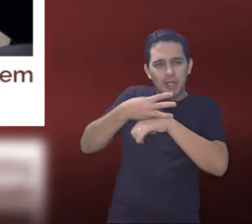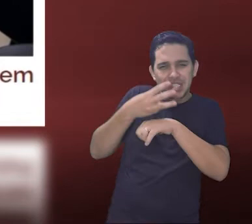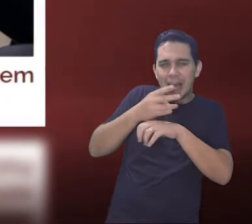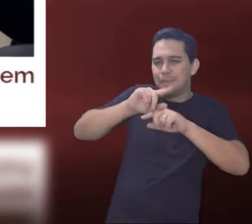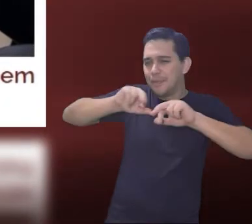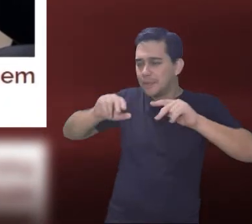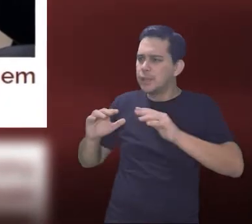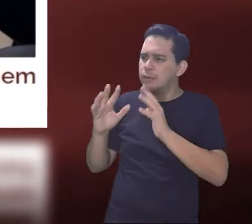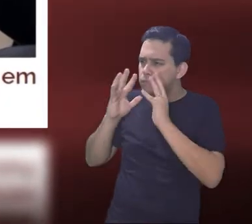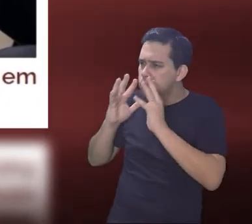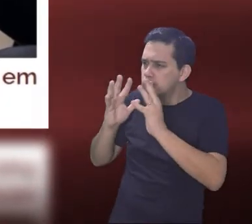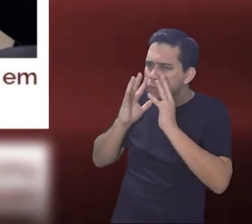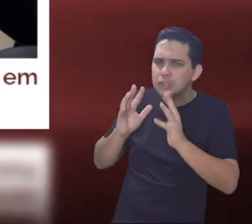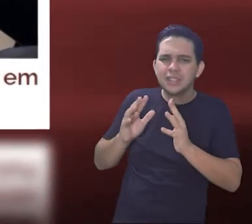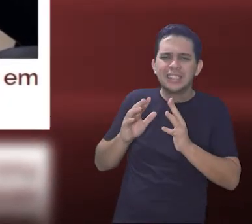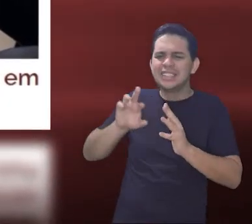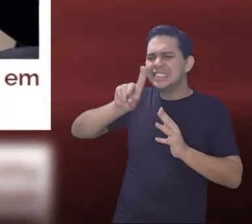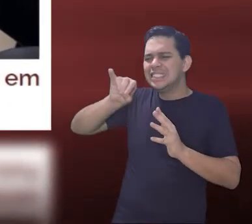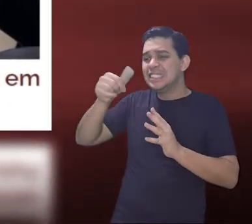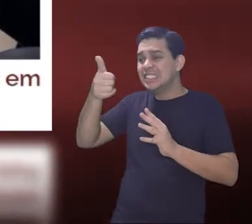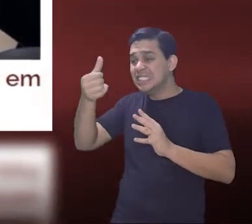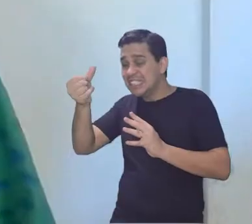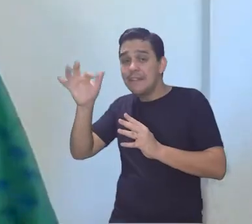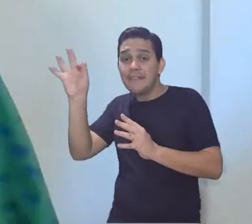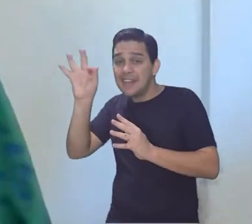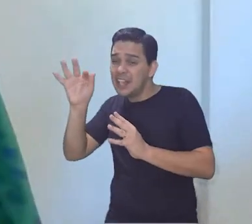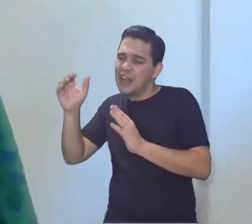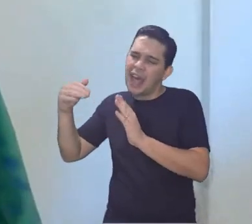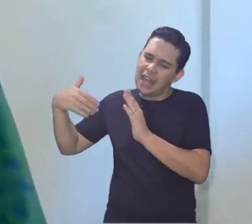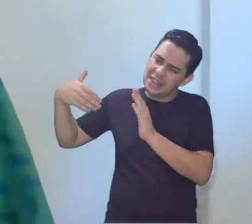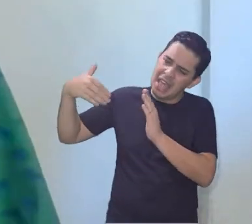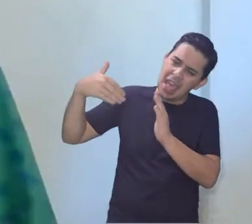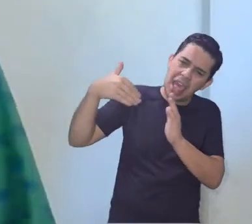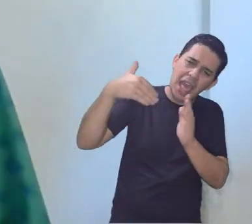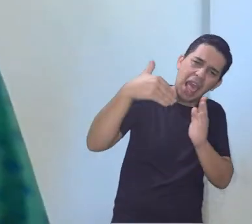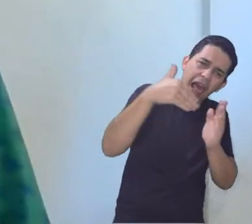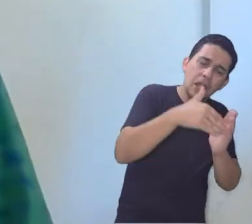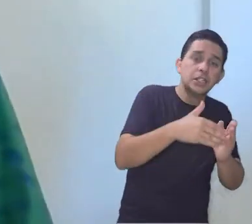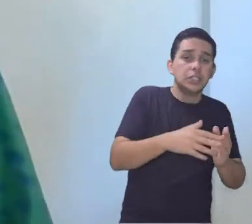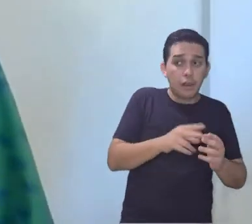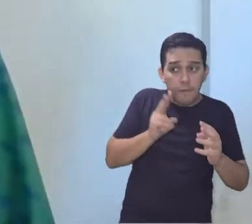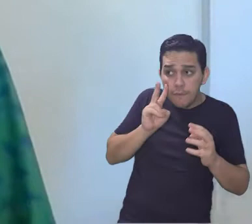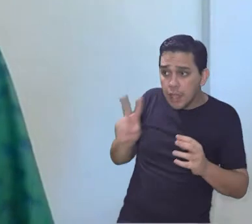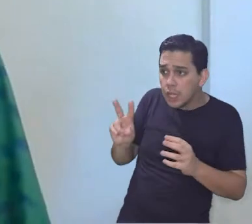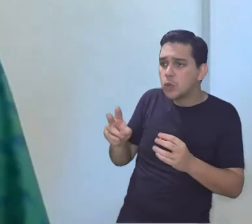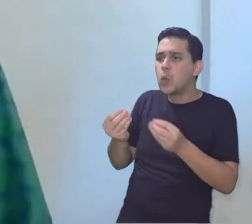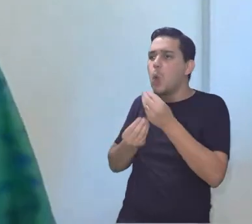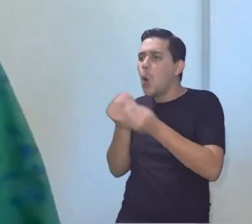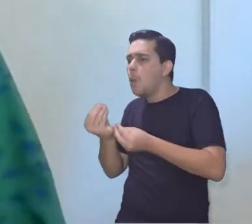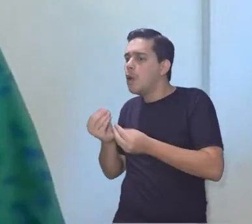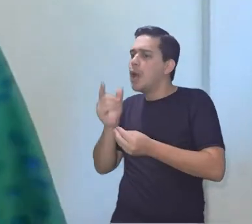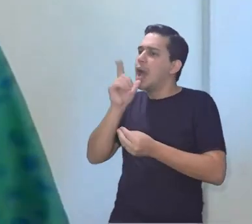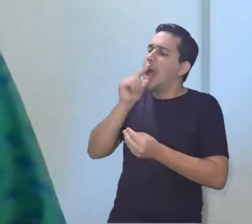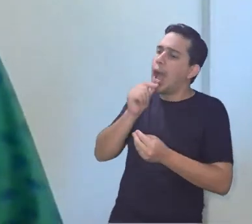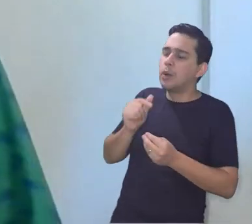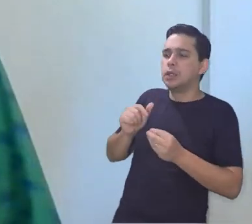o tempo todo, desde o dia 16 de fevereiro, acompanhamos todas as condições de alimentação, de fornecimento de